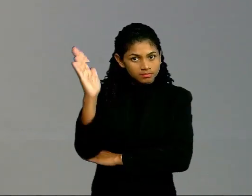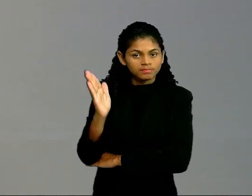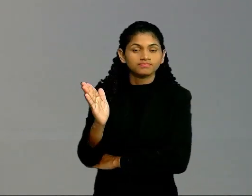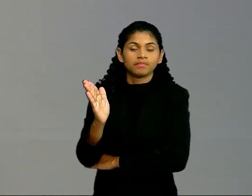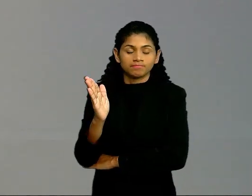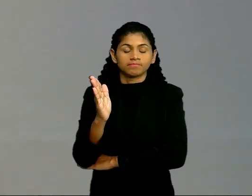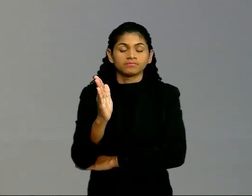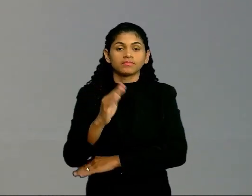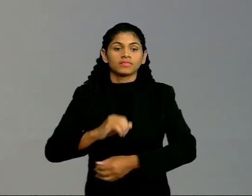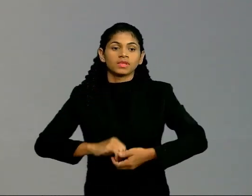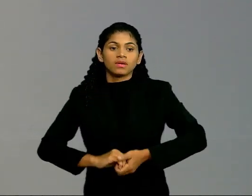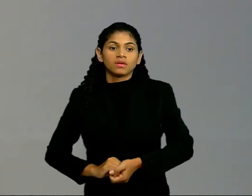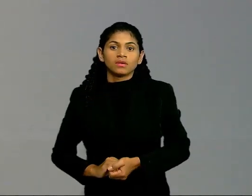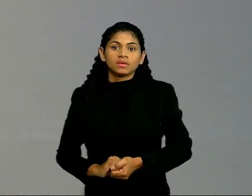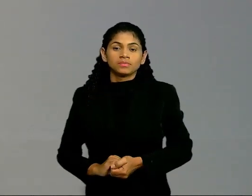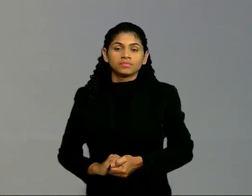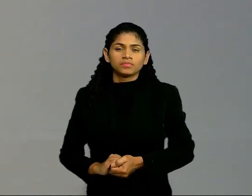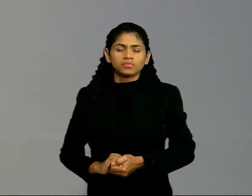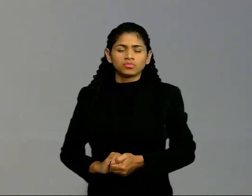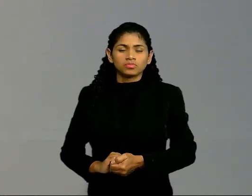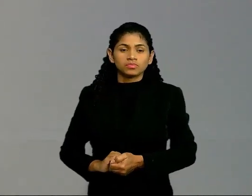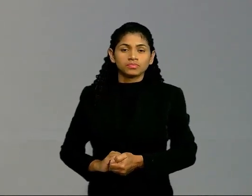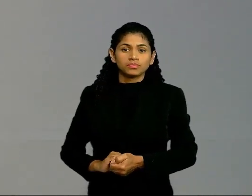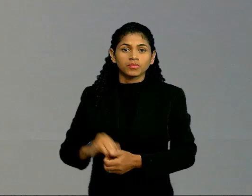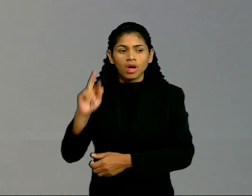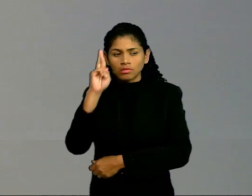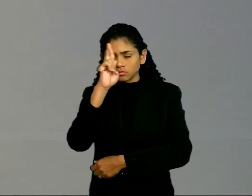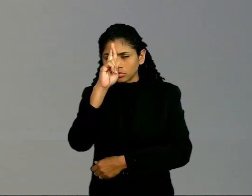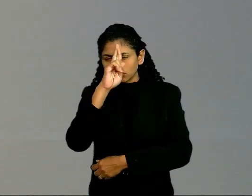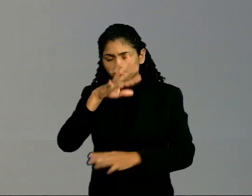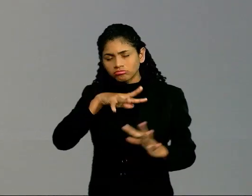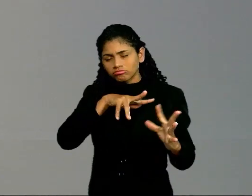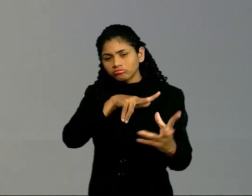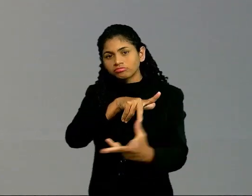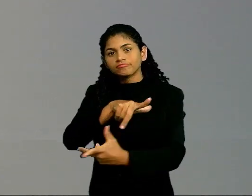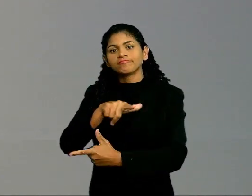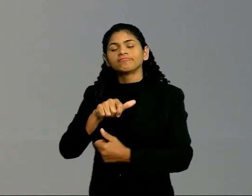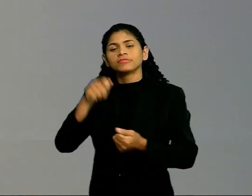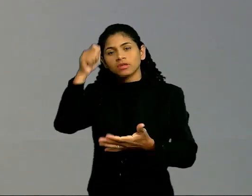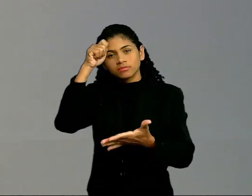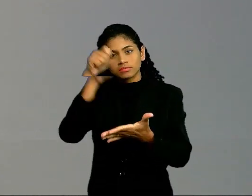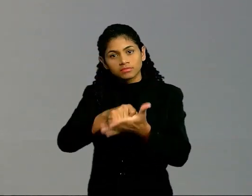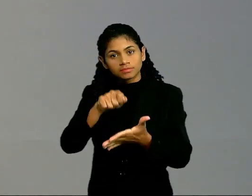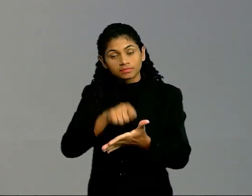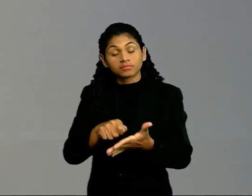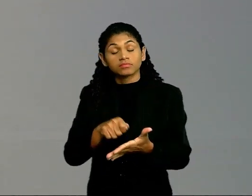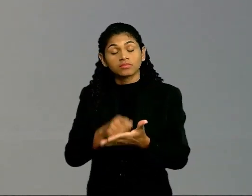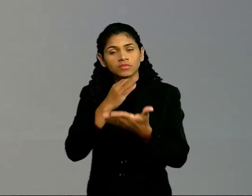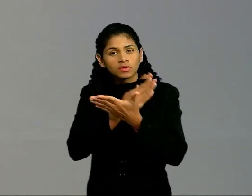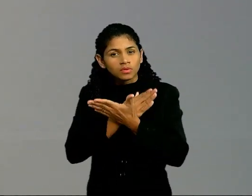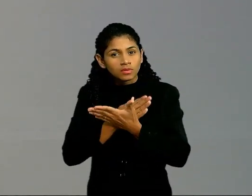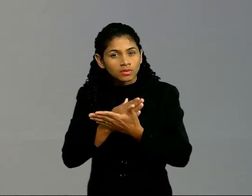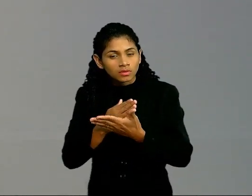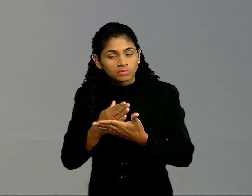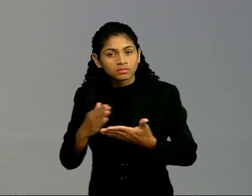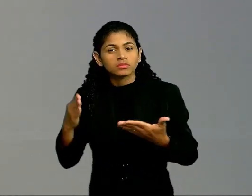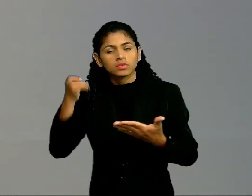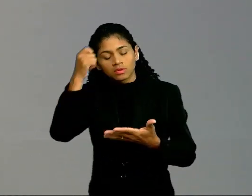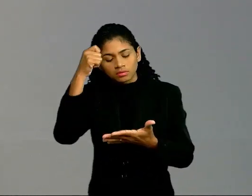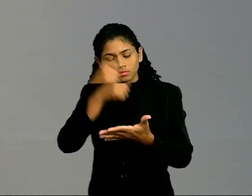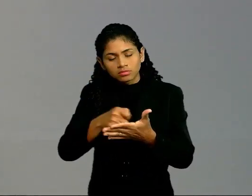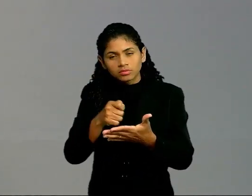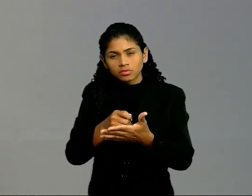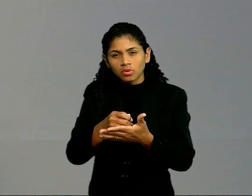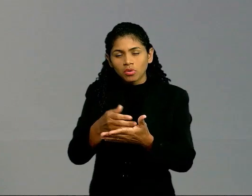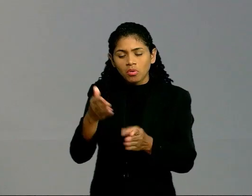geral da escritora. Quando a gente começa aí a escritores que estão aí envoltos aí na época do modernismo